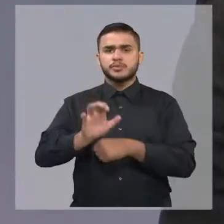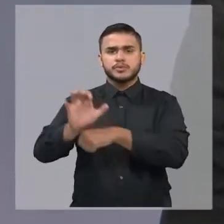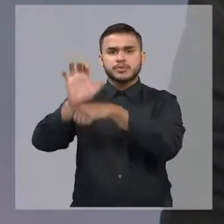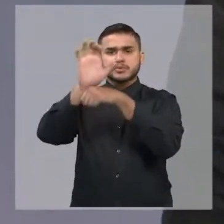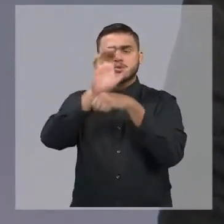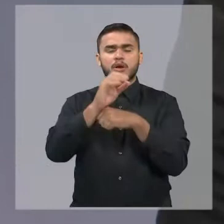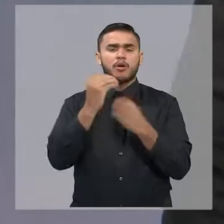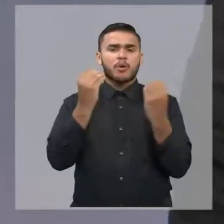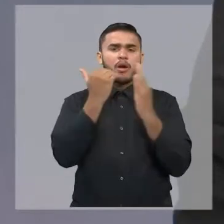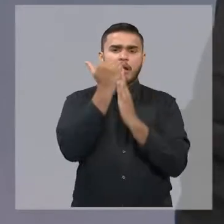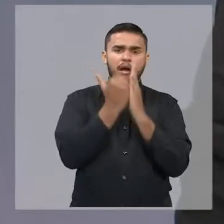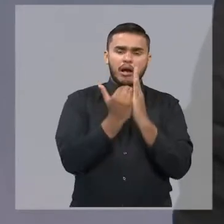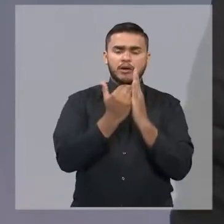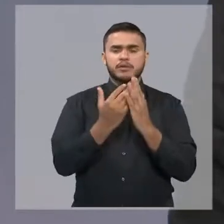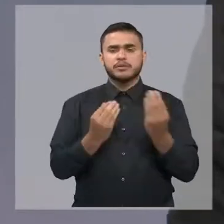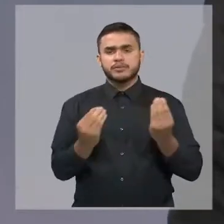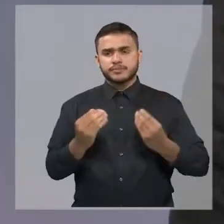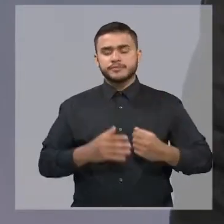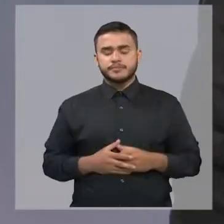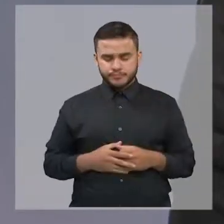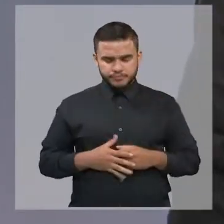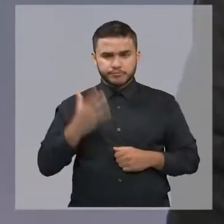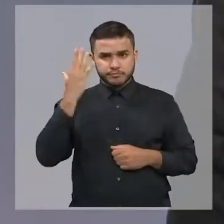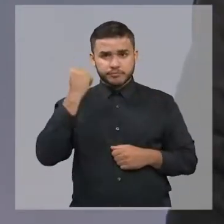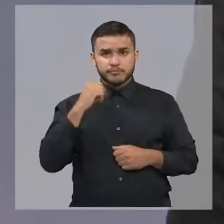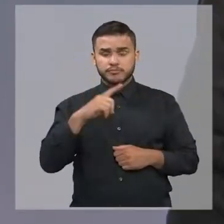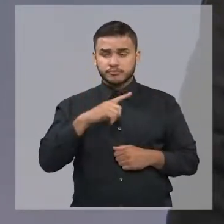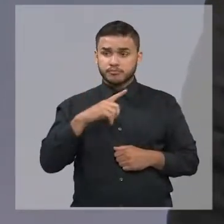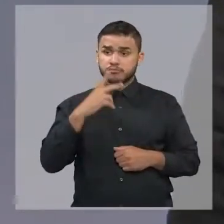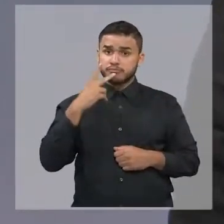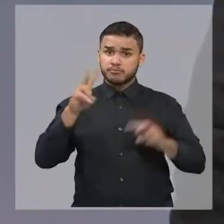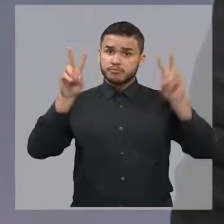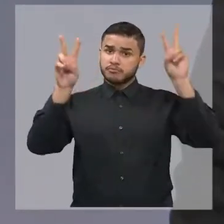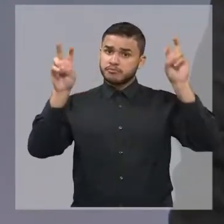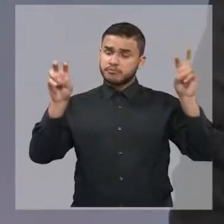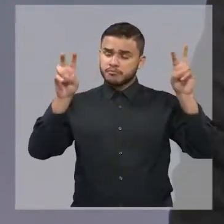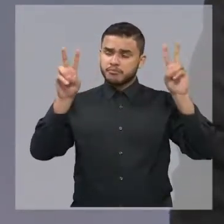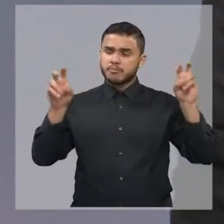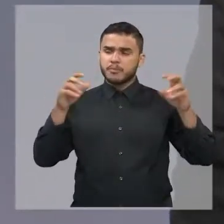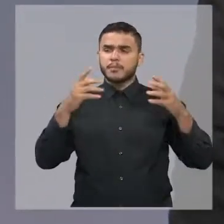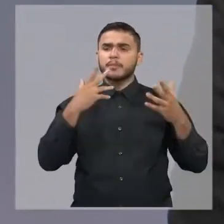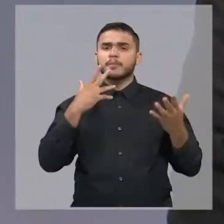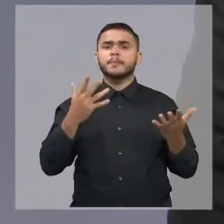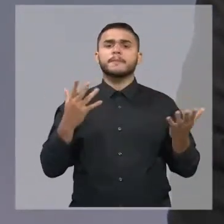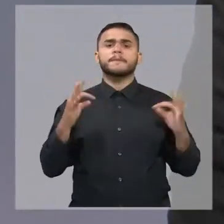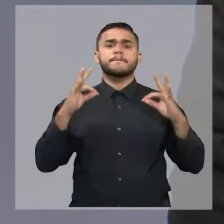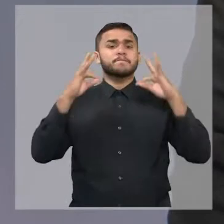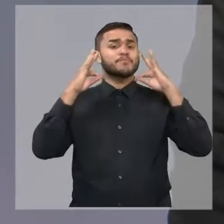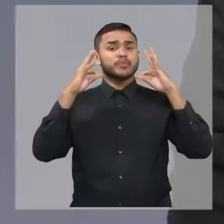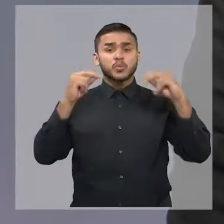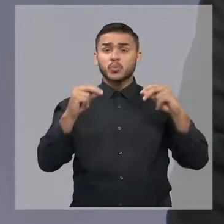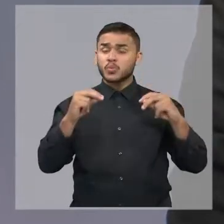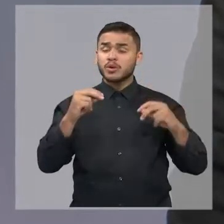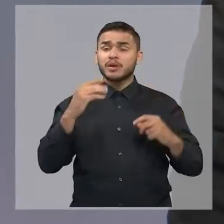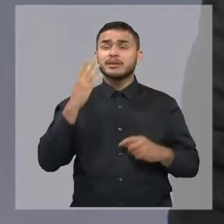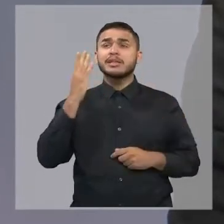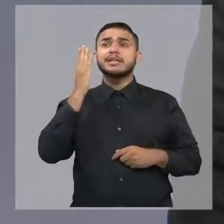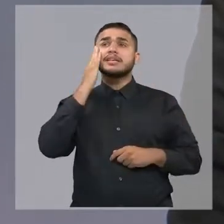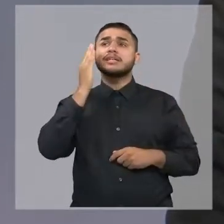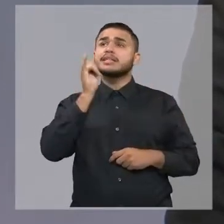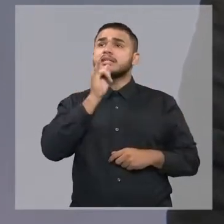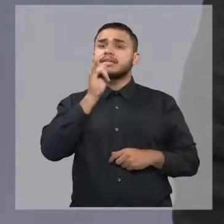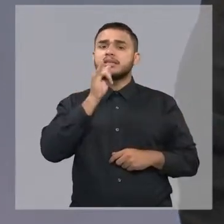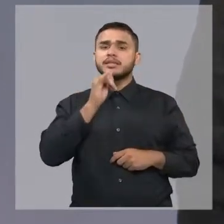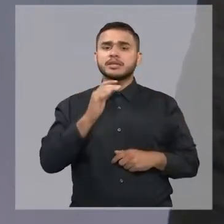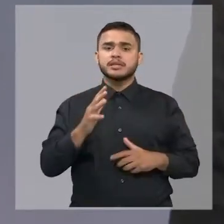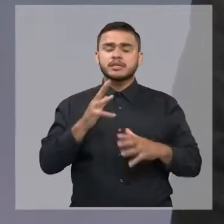escuta convive com uma situação que eu queria pontuar antes de começar esse debate, que é um corte drástico de